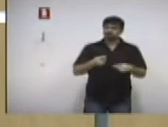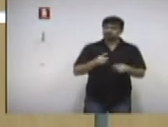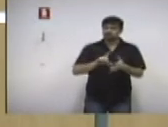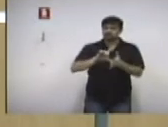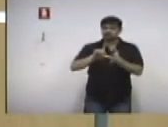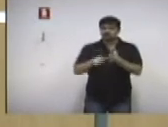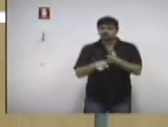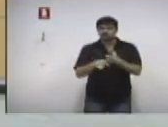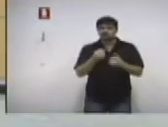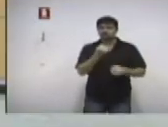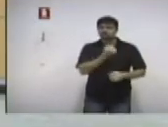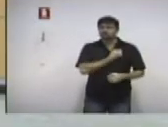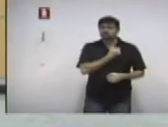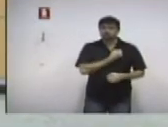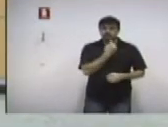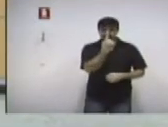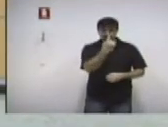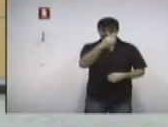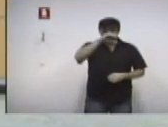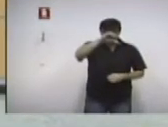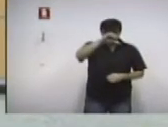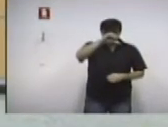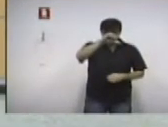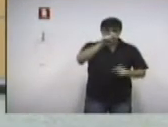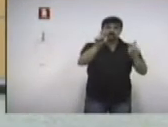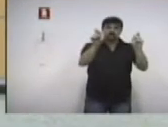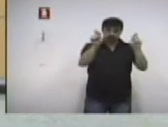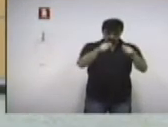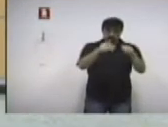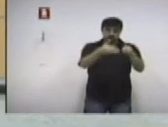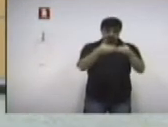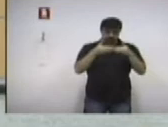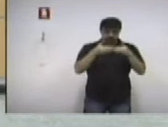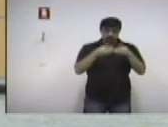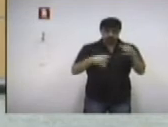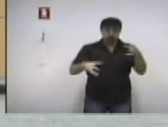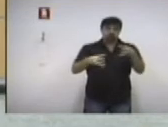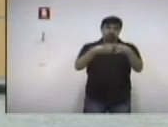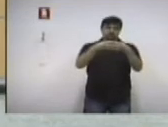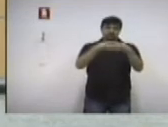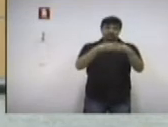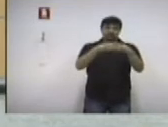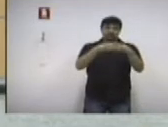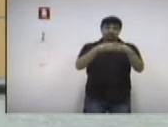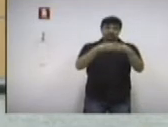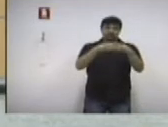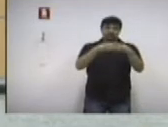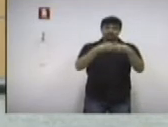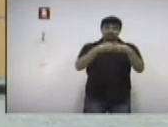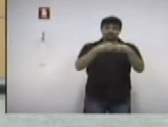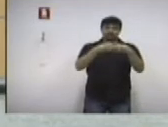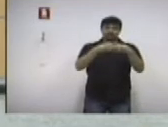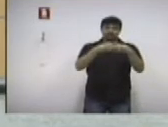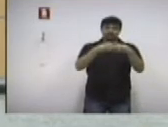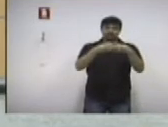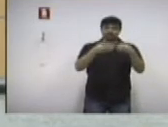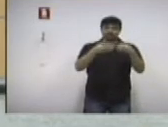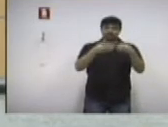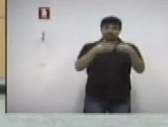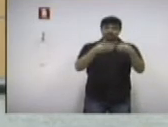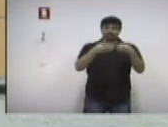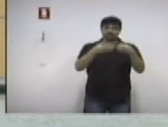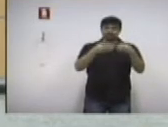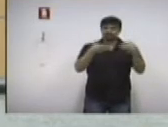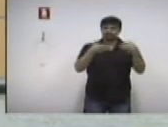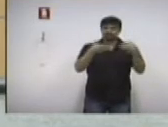partir do agora que eu vi Desculpa do 19 aí se o senhor quiser permanecer o pedido a gente coloca em votação restante Ok ó